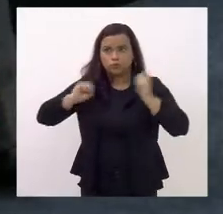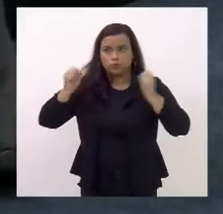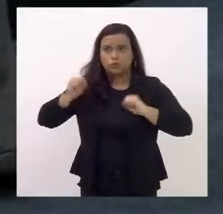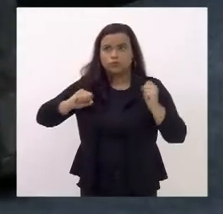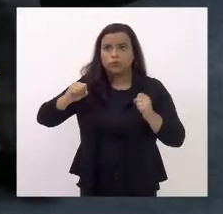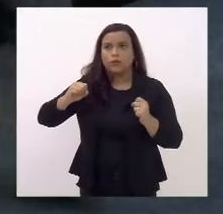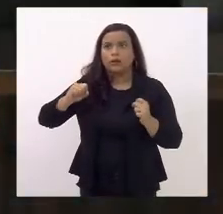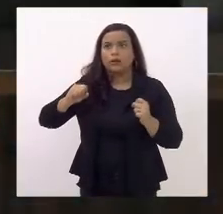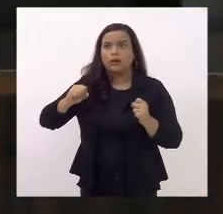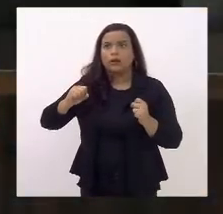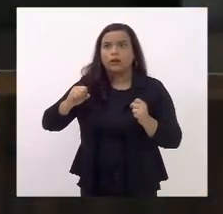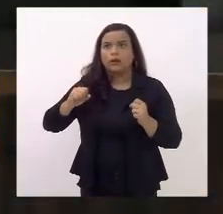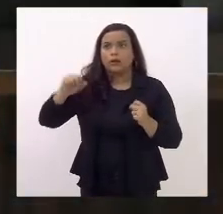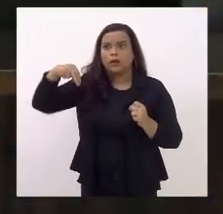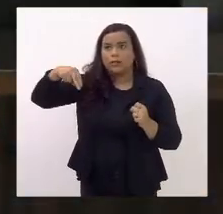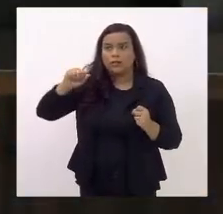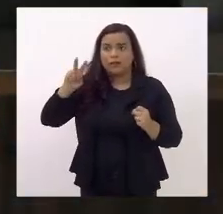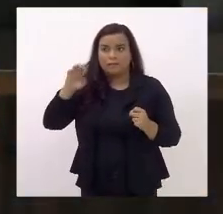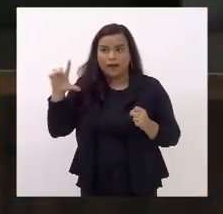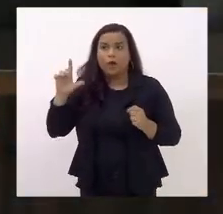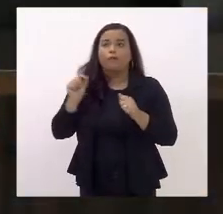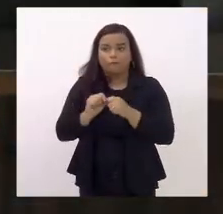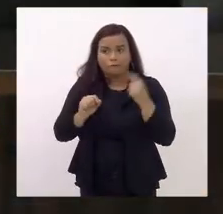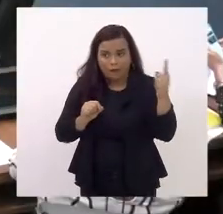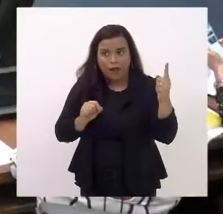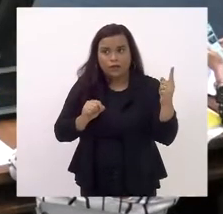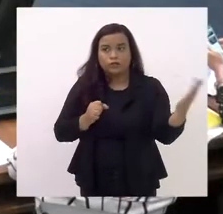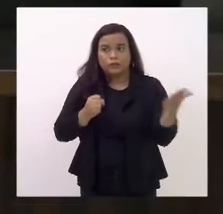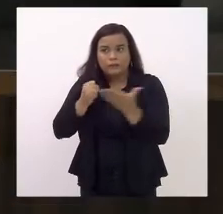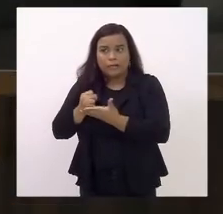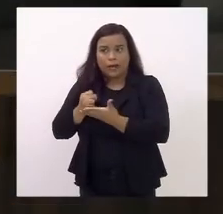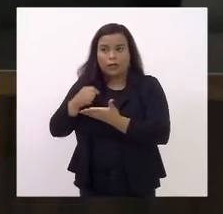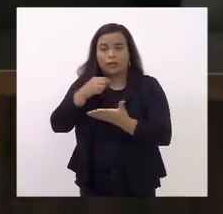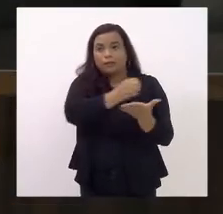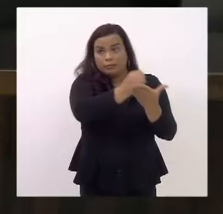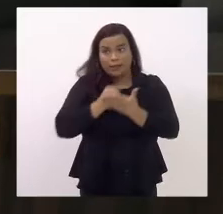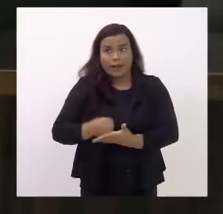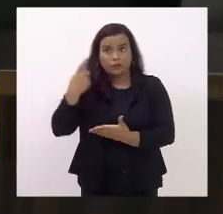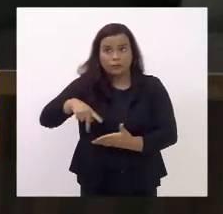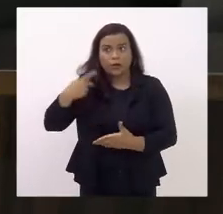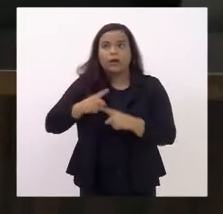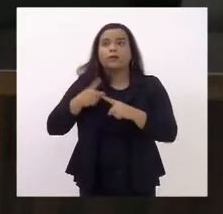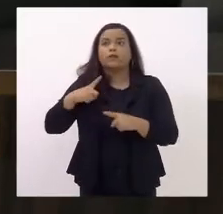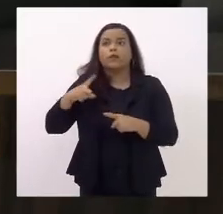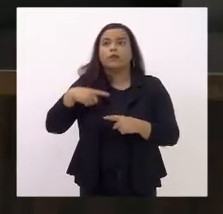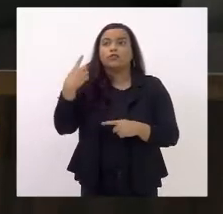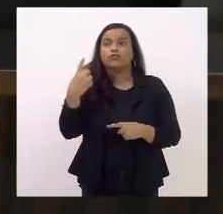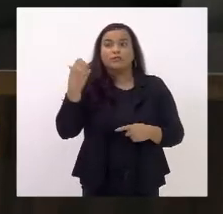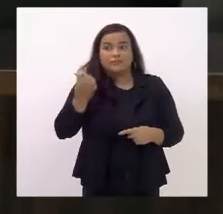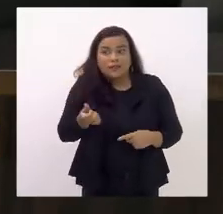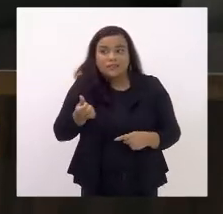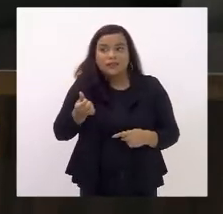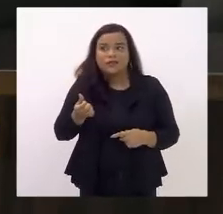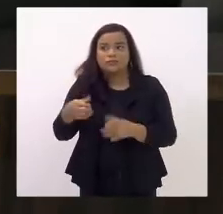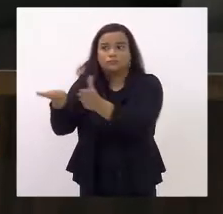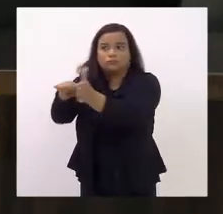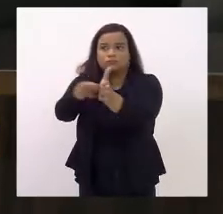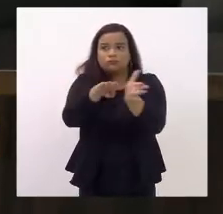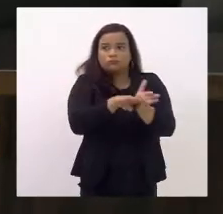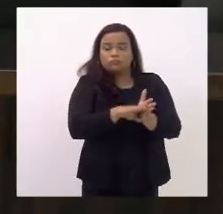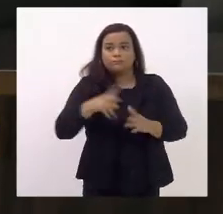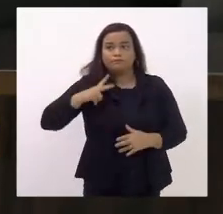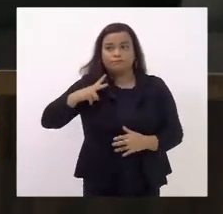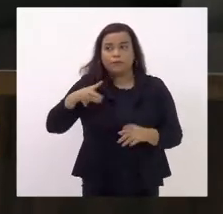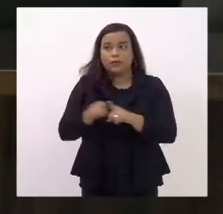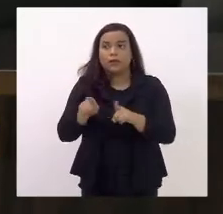Faz um que a gente traz para o plenário mais rapidamente. Ah, então tá bom. E aí a gente faz indústria naval, porque nós temos 16 estaleiros privados e 2